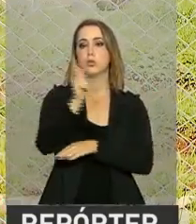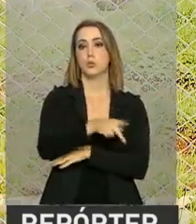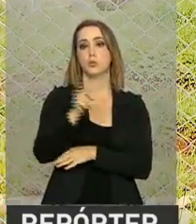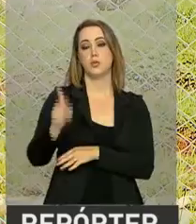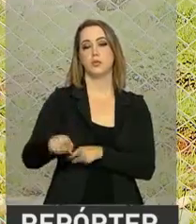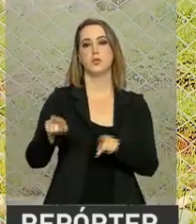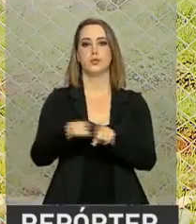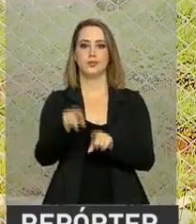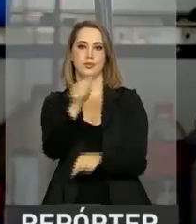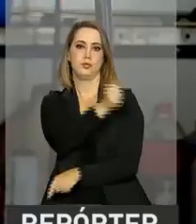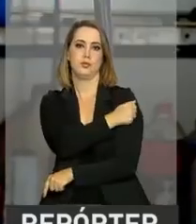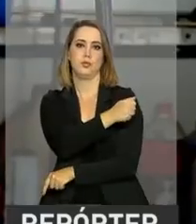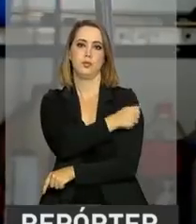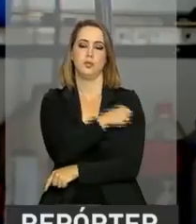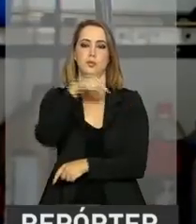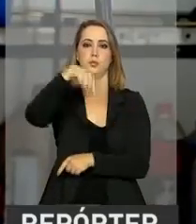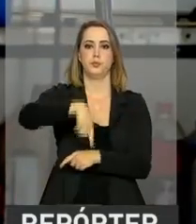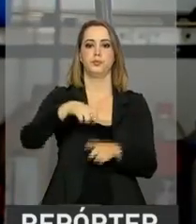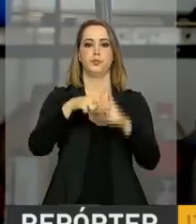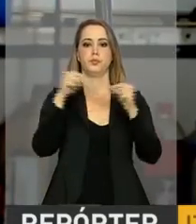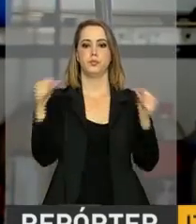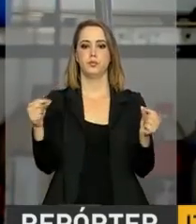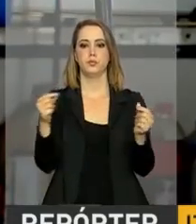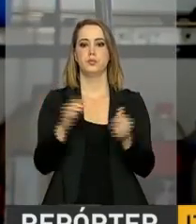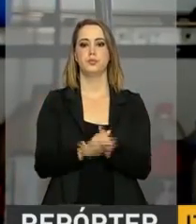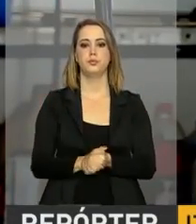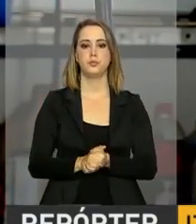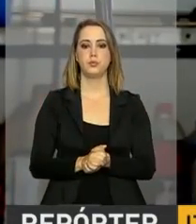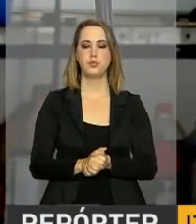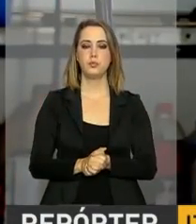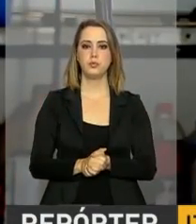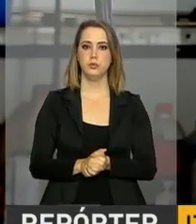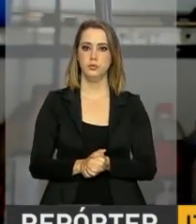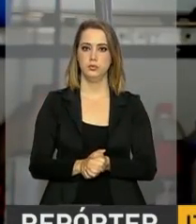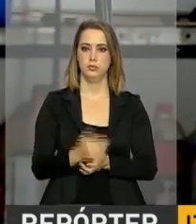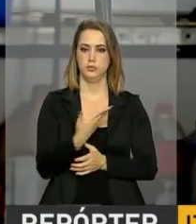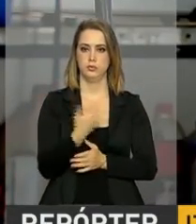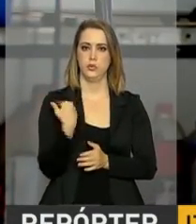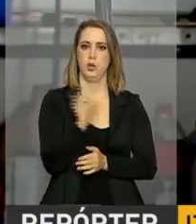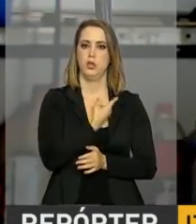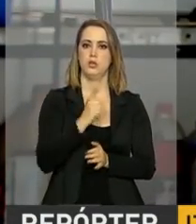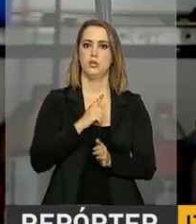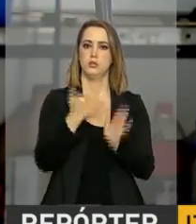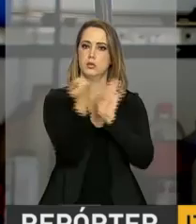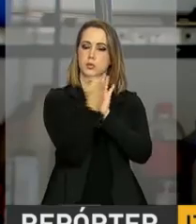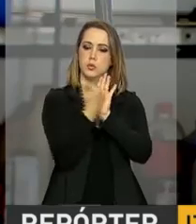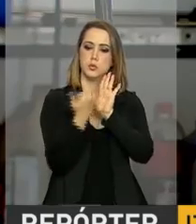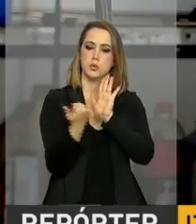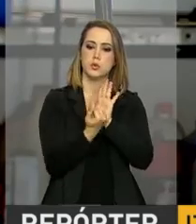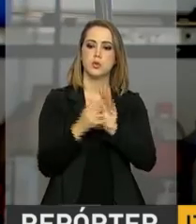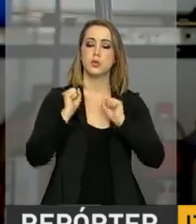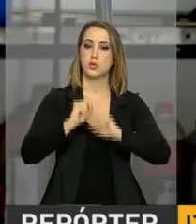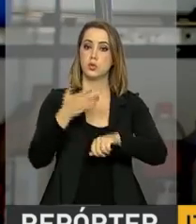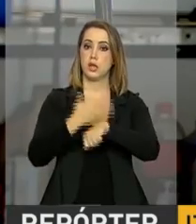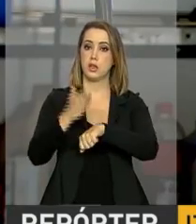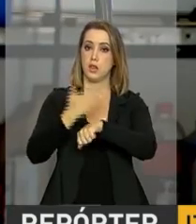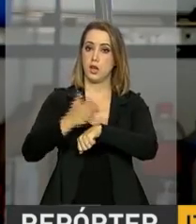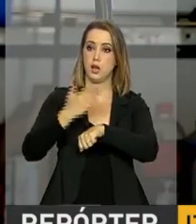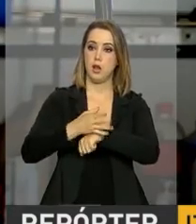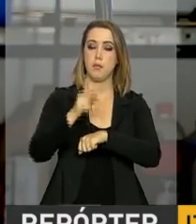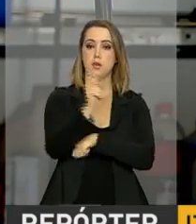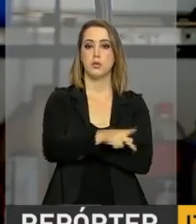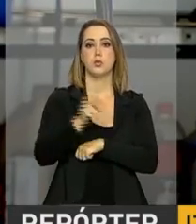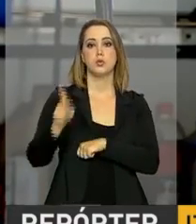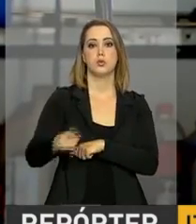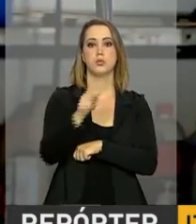no distrito federal nós temos projetos para levar as outras escolas construção de estações meteorológicas capacitação dos professores